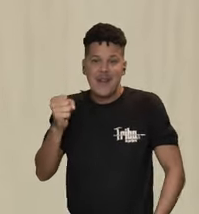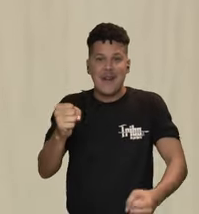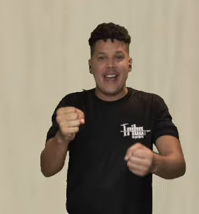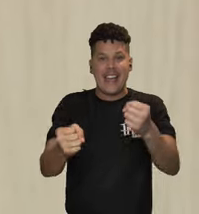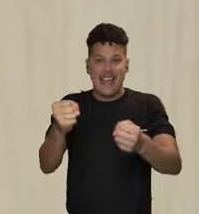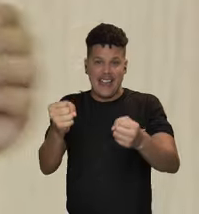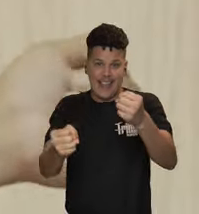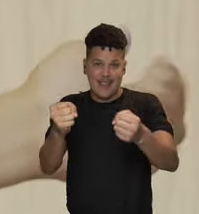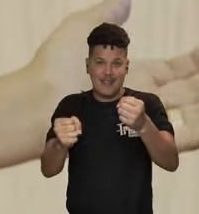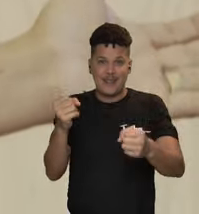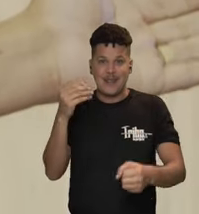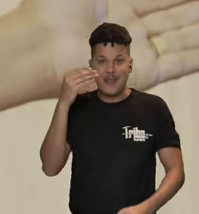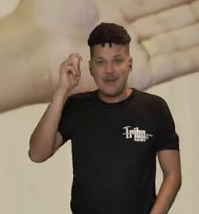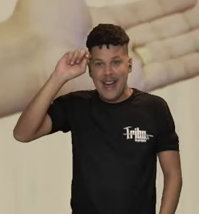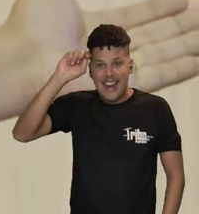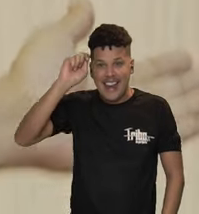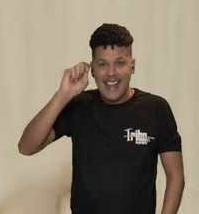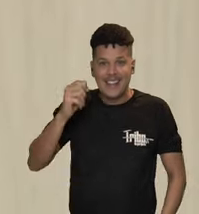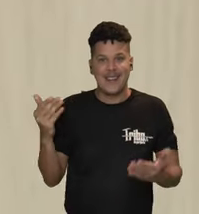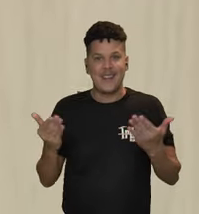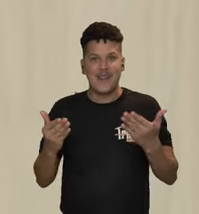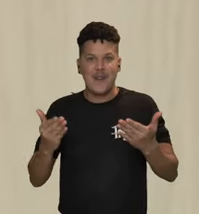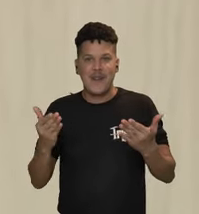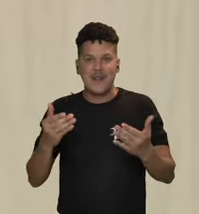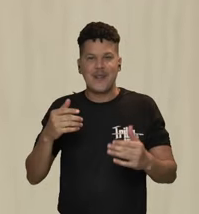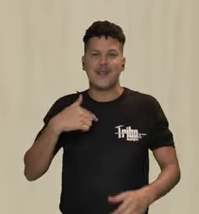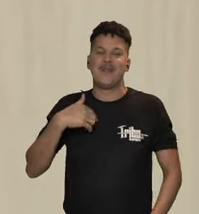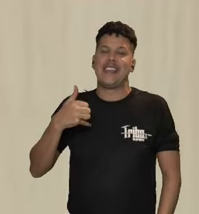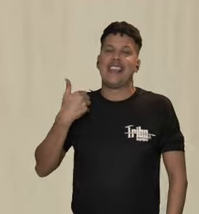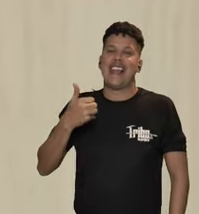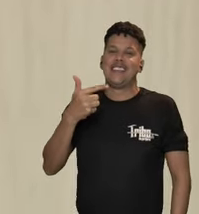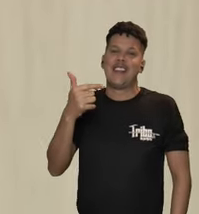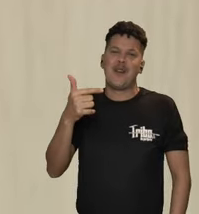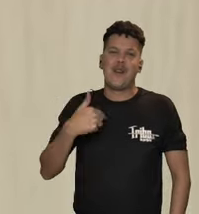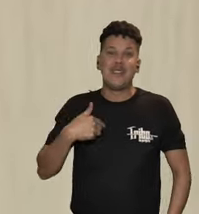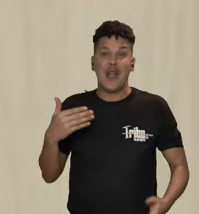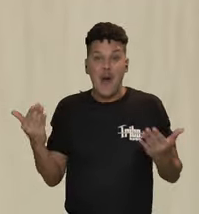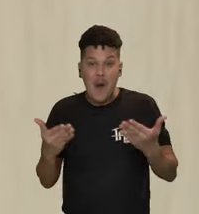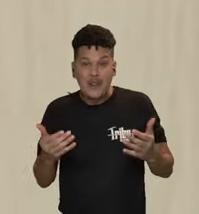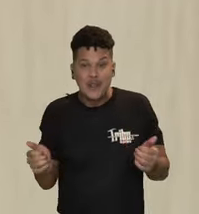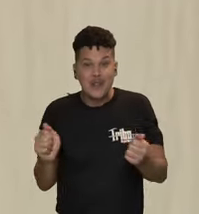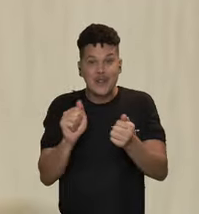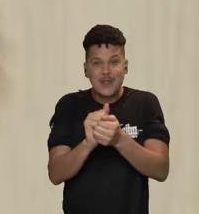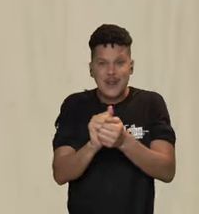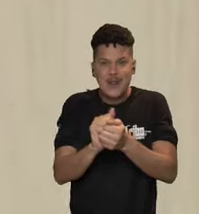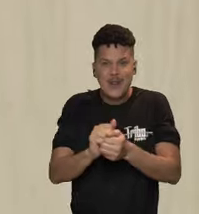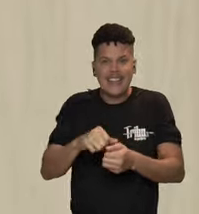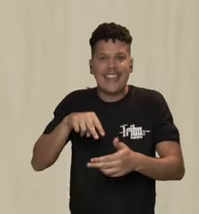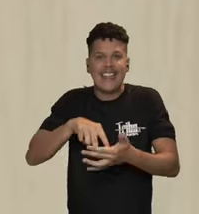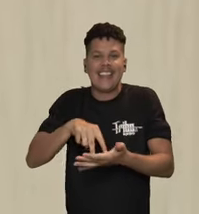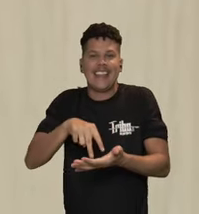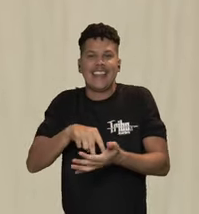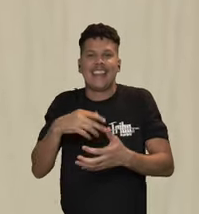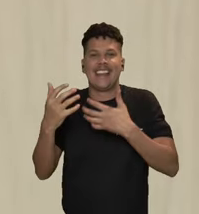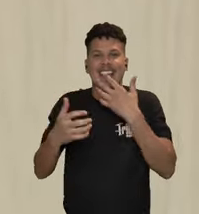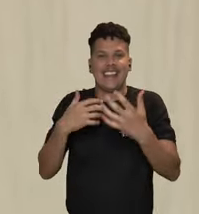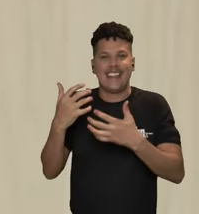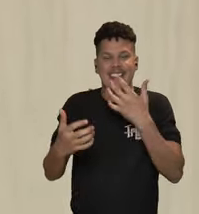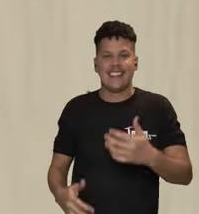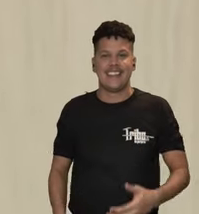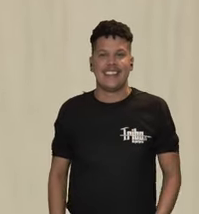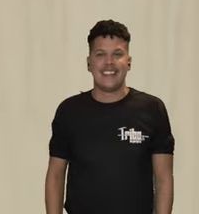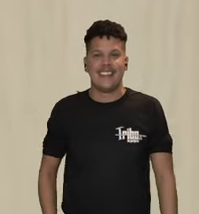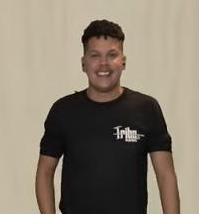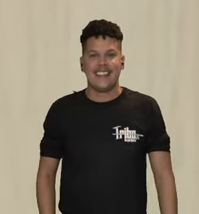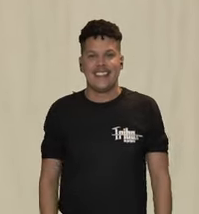anos. Tá no palco com os caras, meu irmão, junto, você é louco. Não é isso. É tipo,